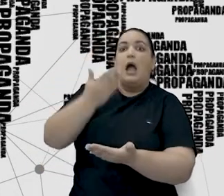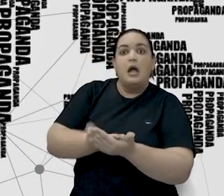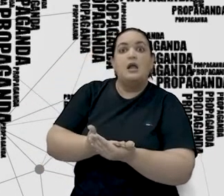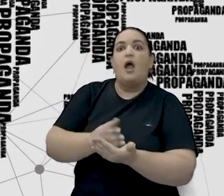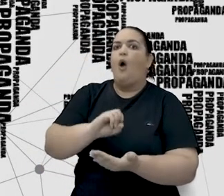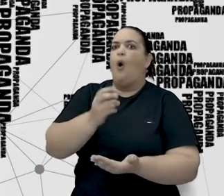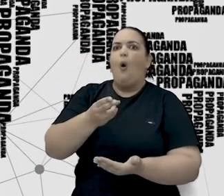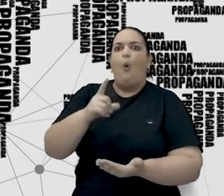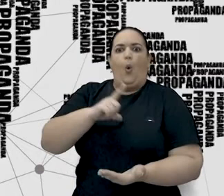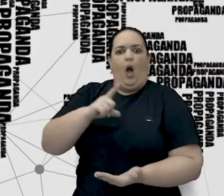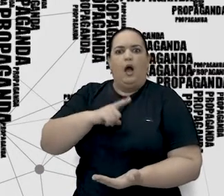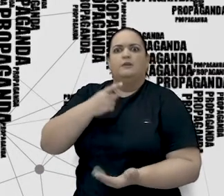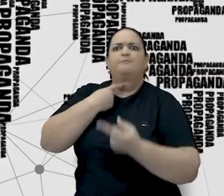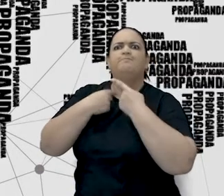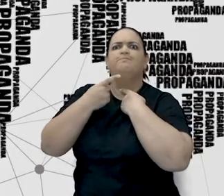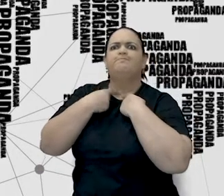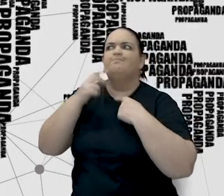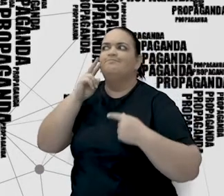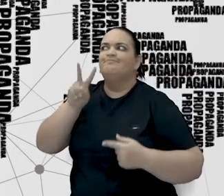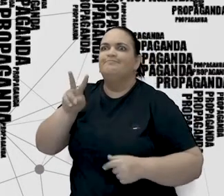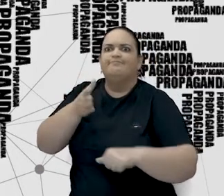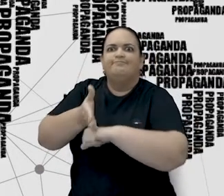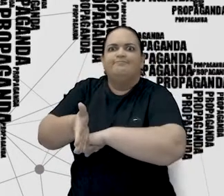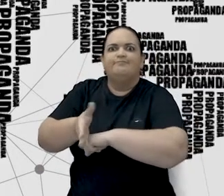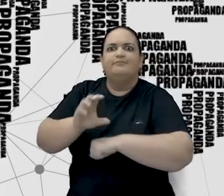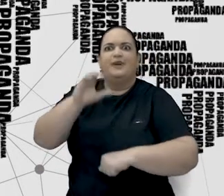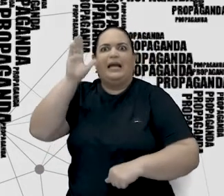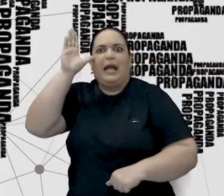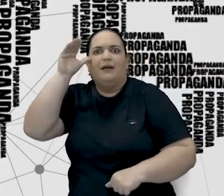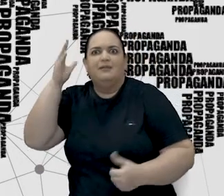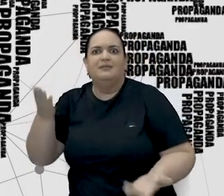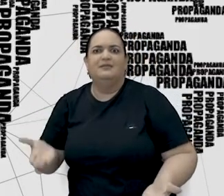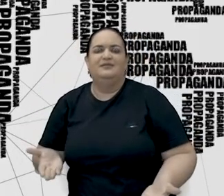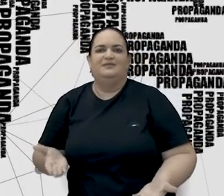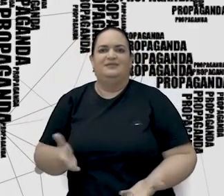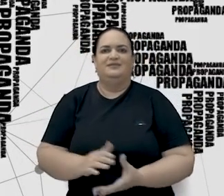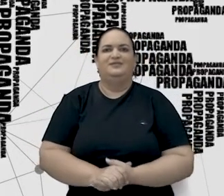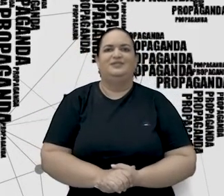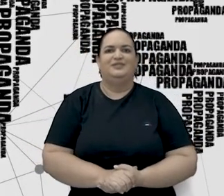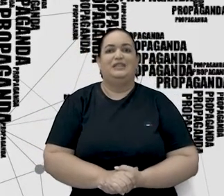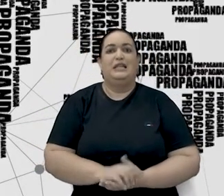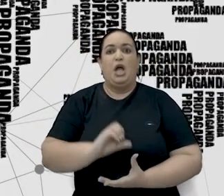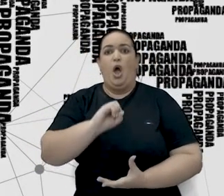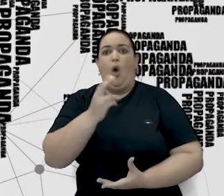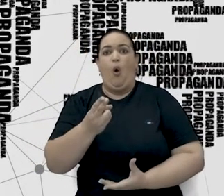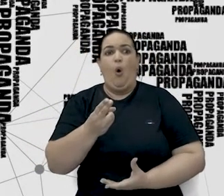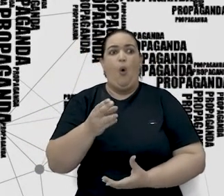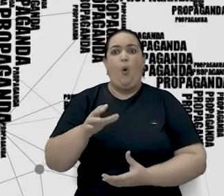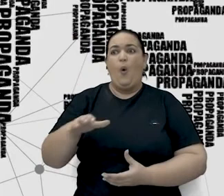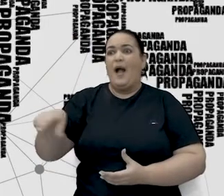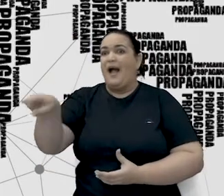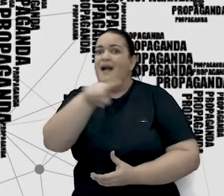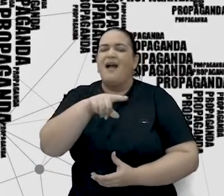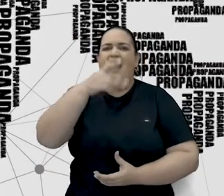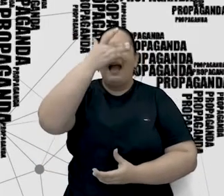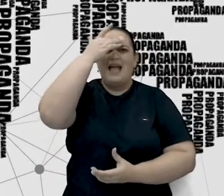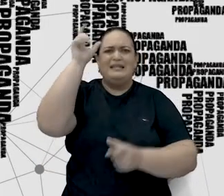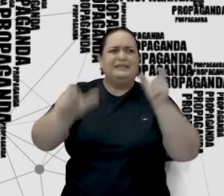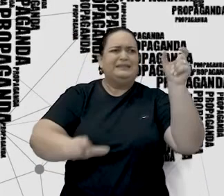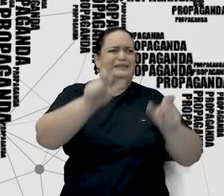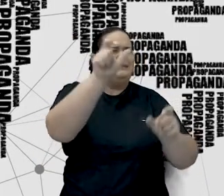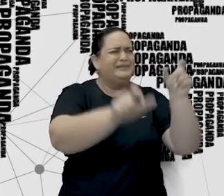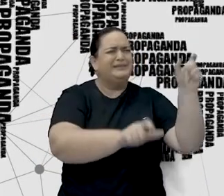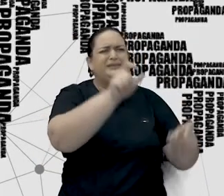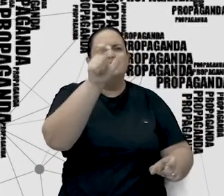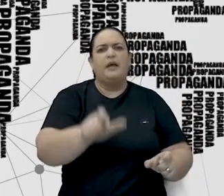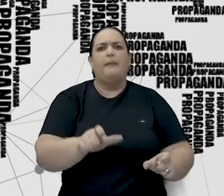curiosidade e assim provocar a difusão na população. Ou seja, quanto mais se fala sobre um